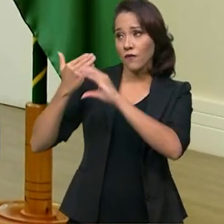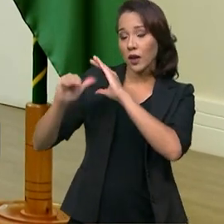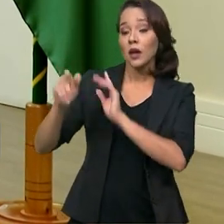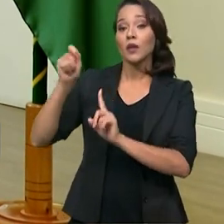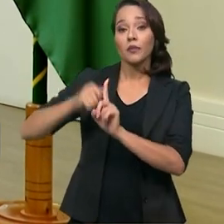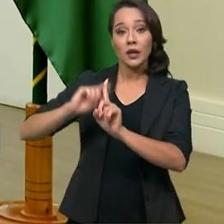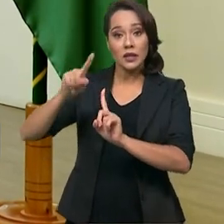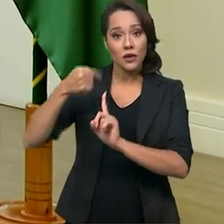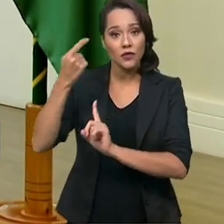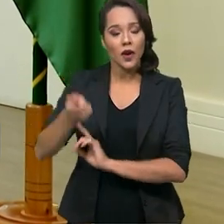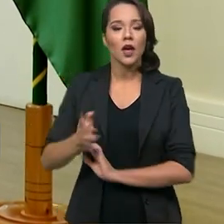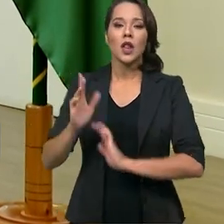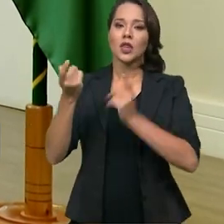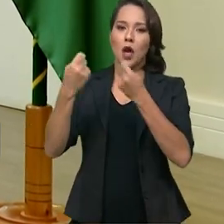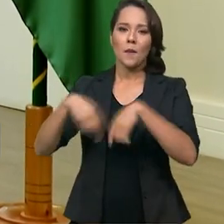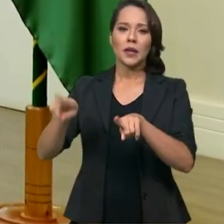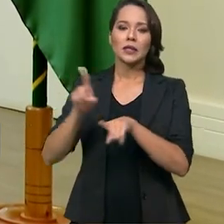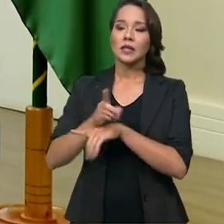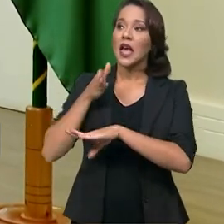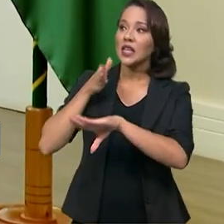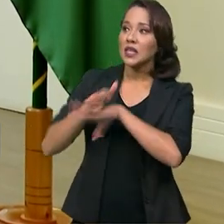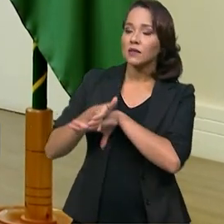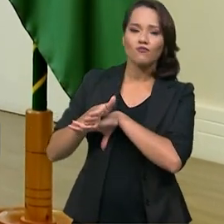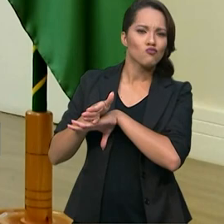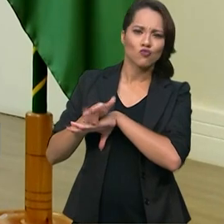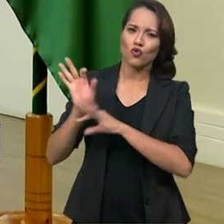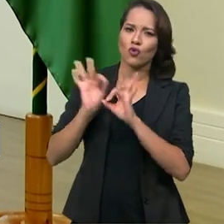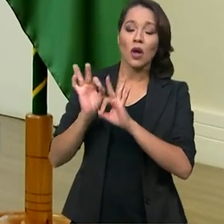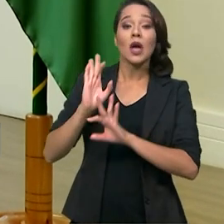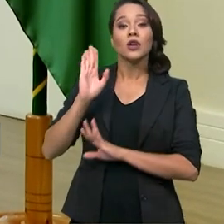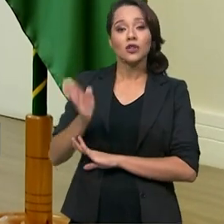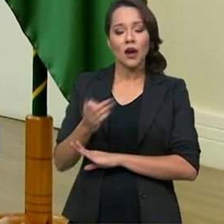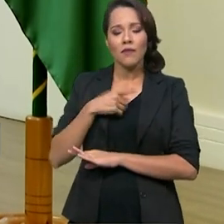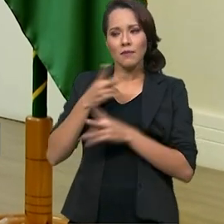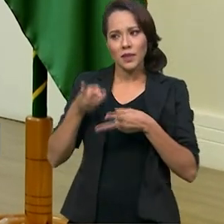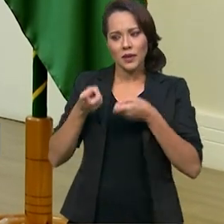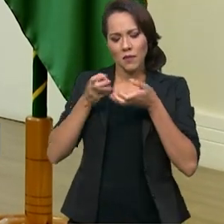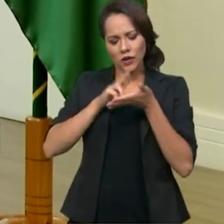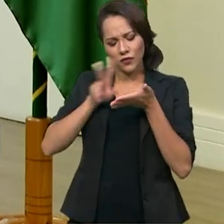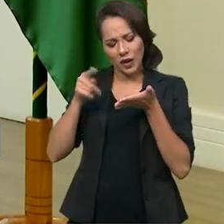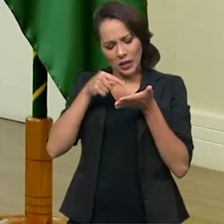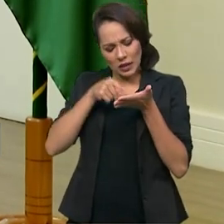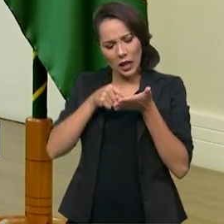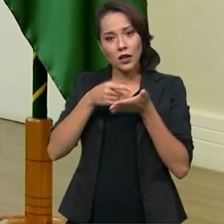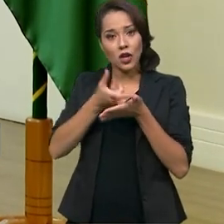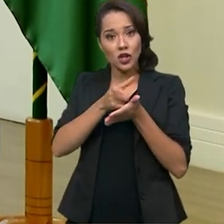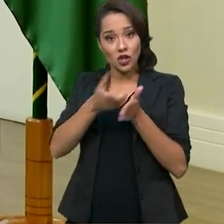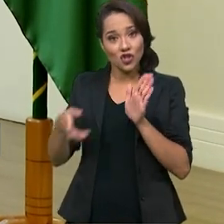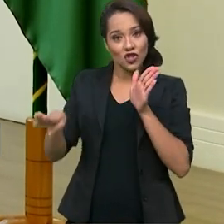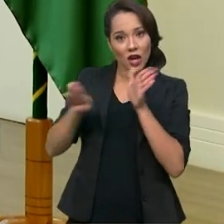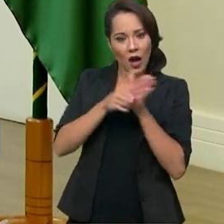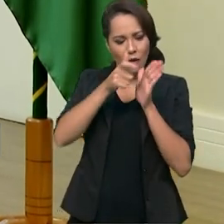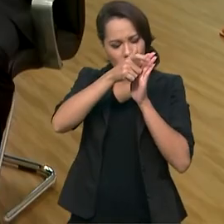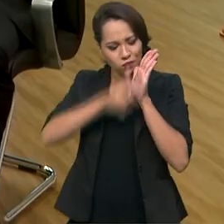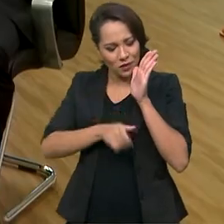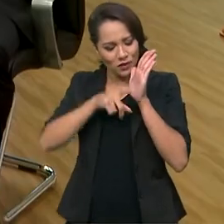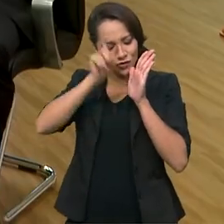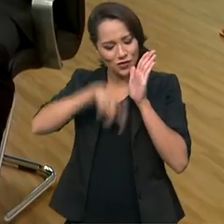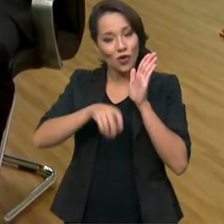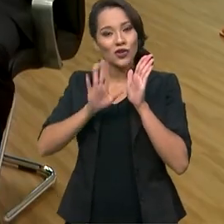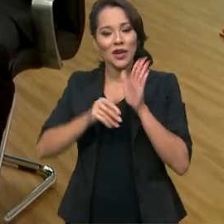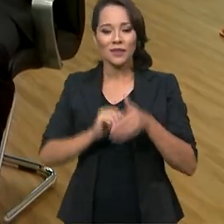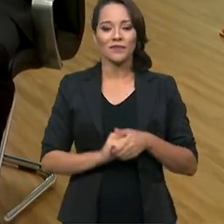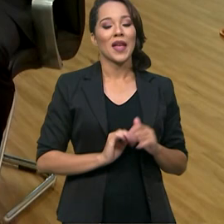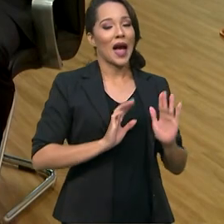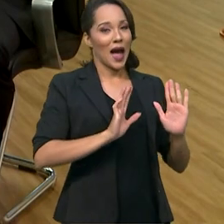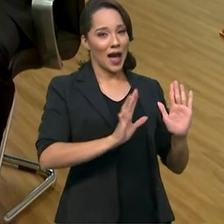mês elas não precisam sequer acessar o programa, elas já vão notar a diferença na sua conta de luz, que já vai vir com desconto. Então a